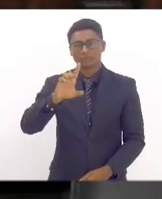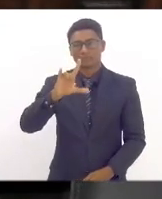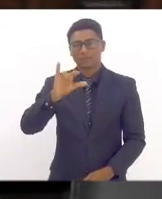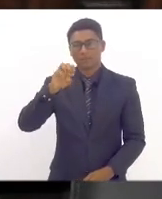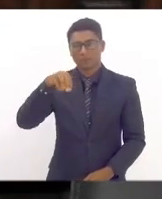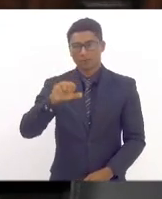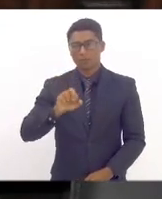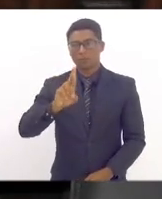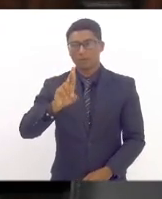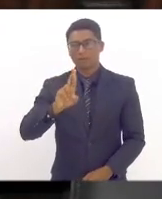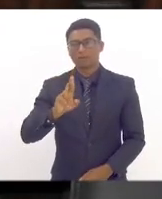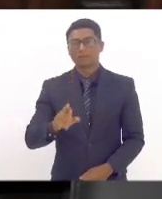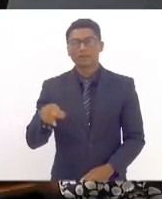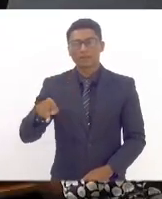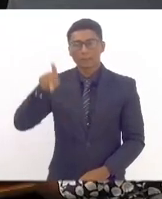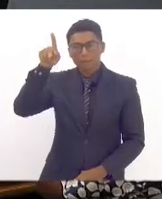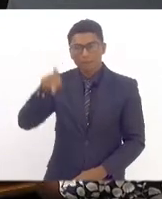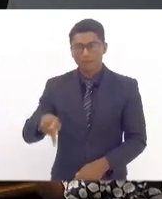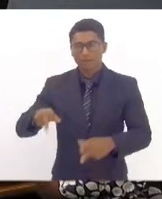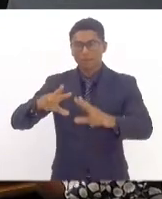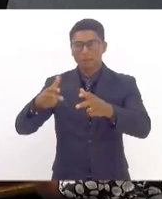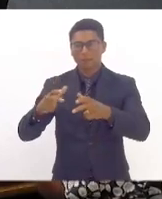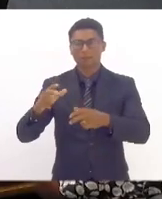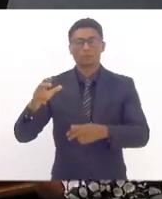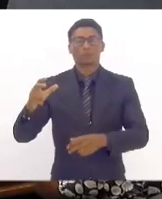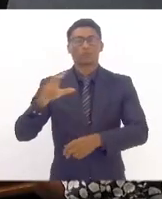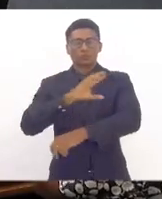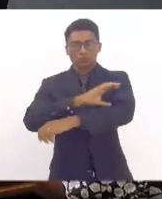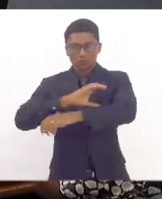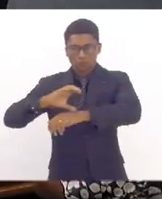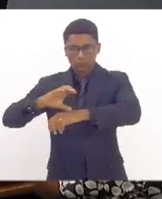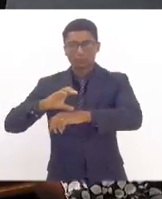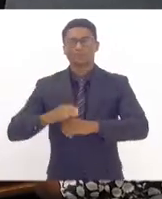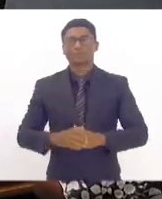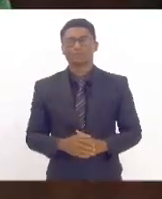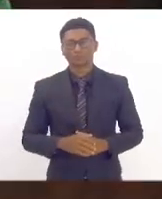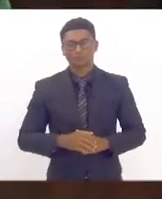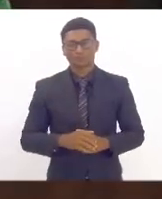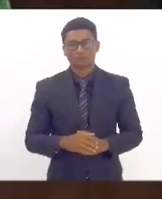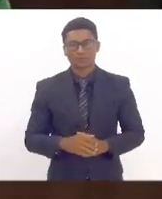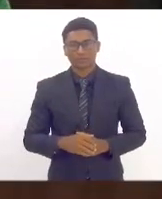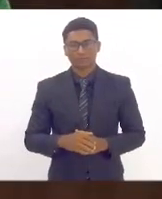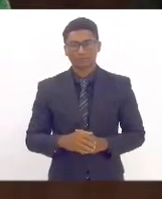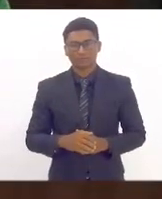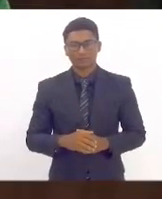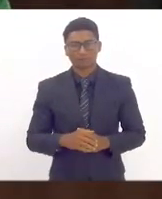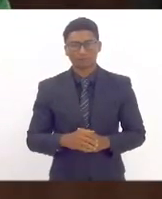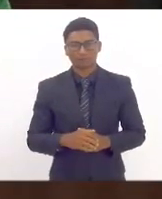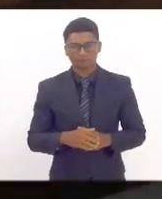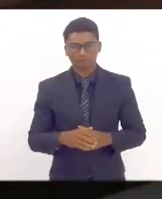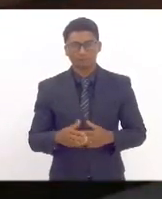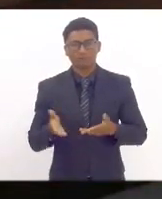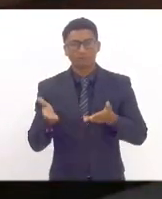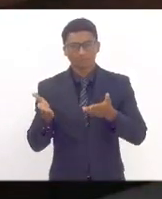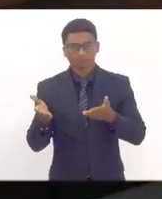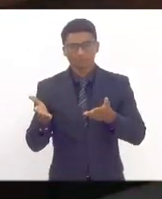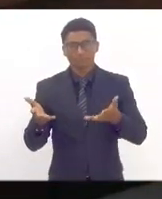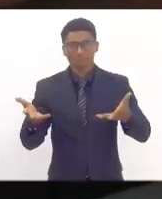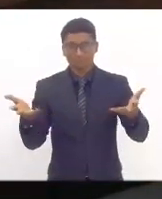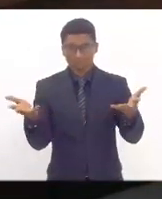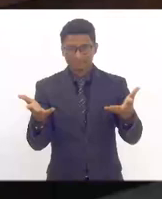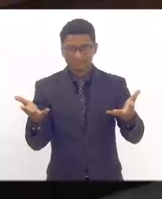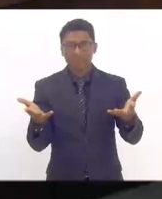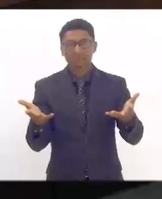ele eu marco ele que Preside a comissão de cultura que vai completando um círculo